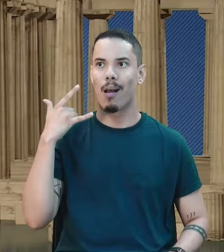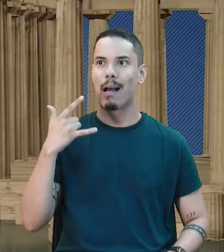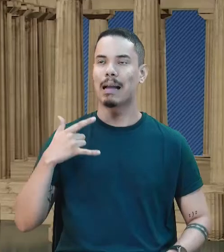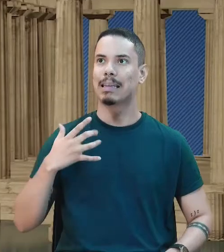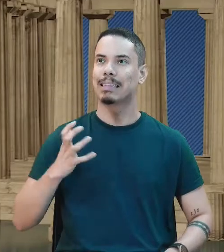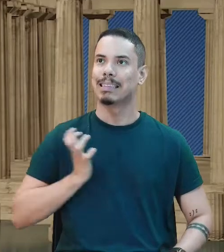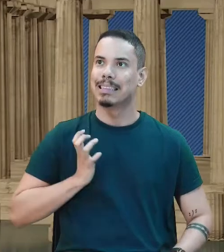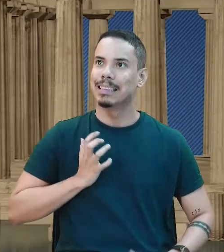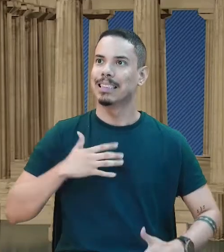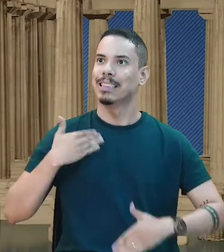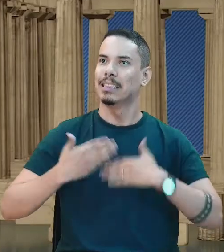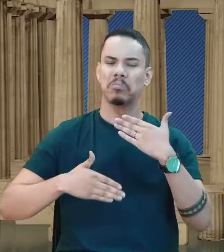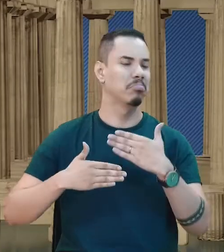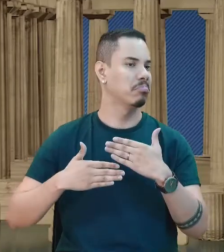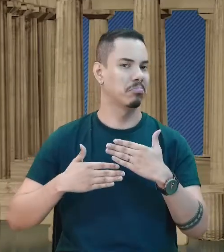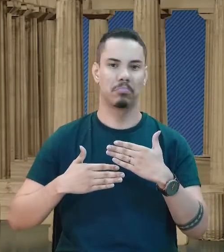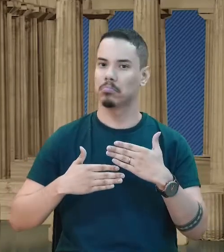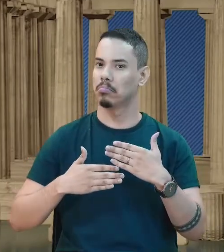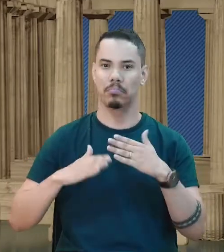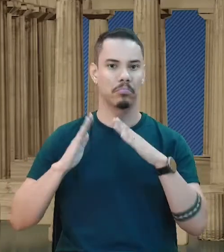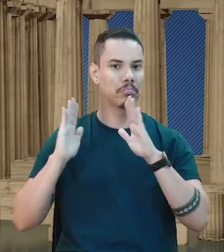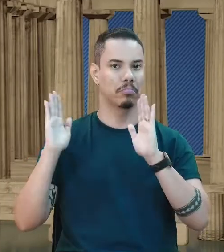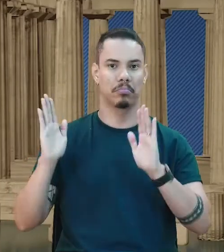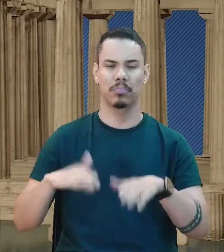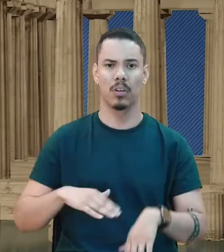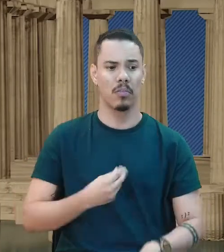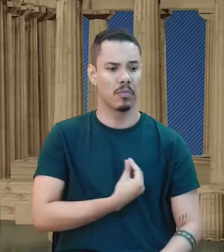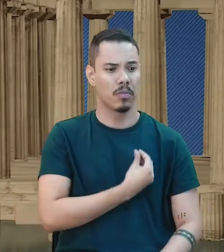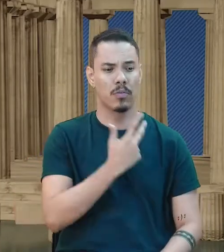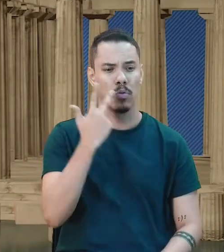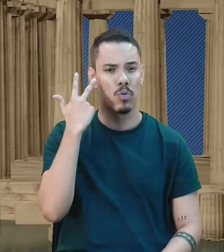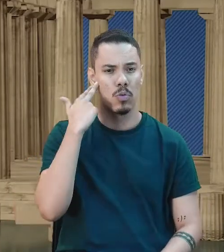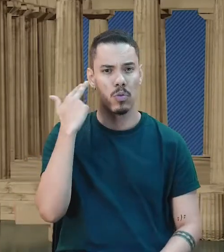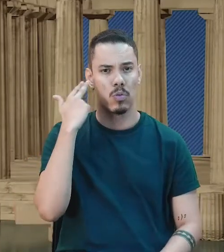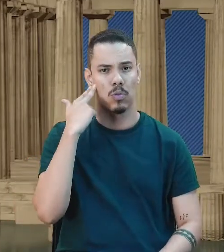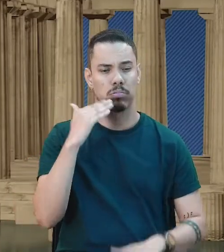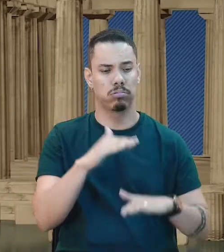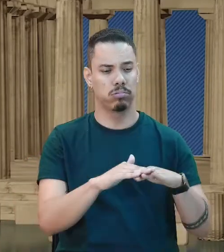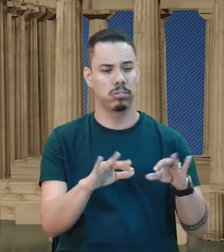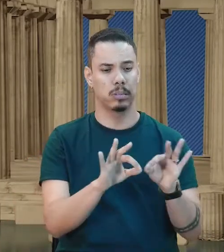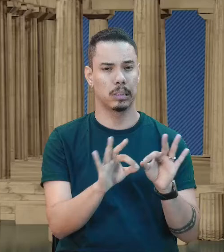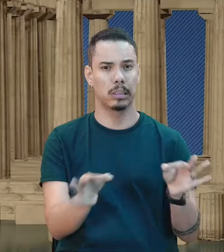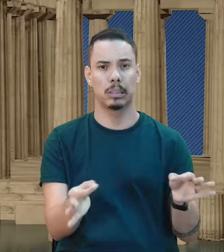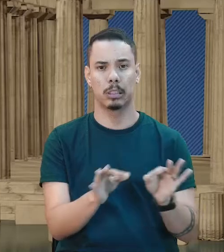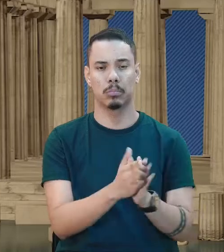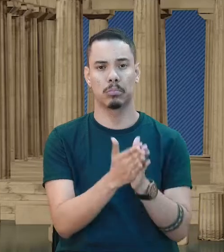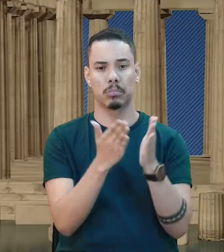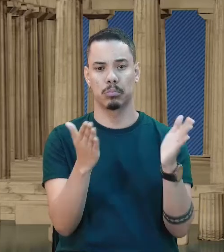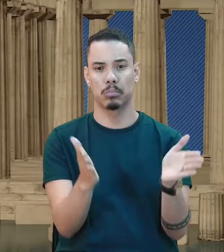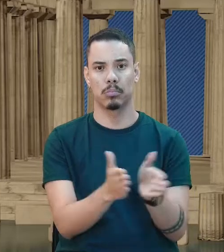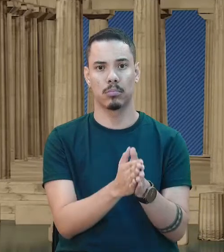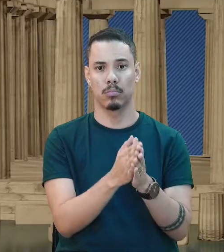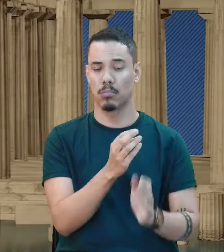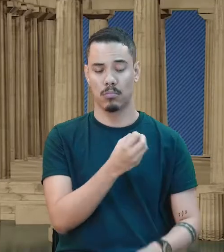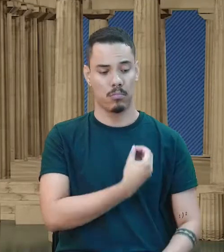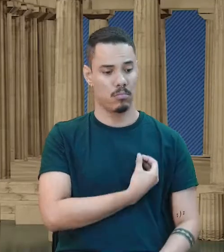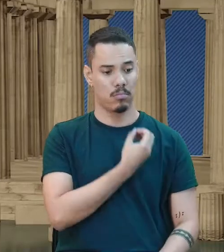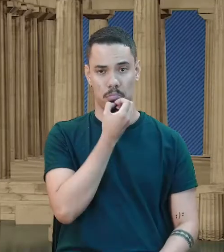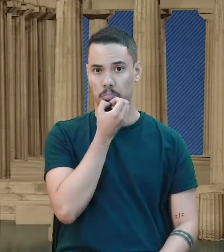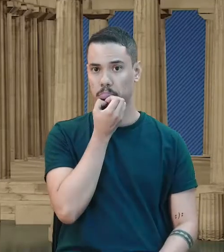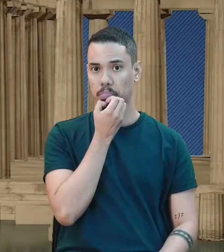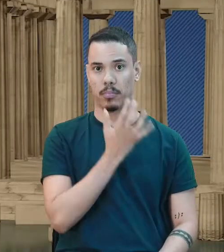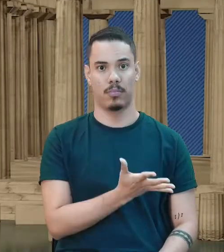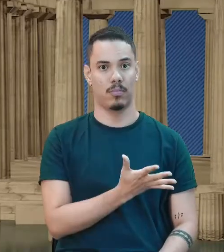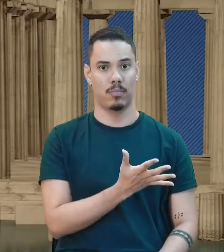é viver a vida, viver o dia a dia. Então, os cínicos, eles partem desse princípio, viver cada dia da